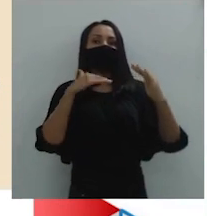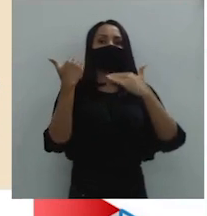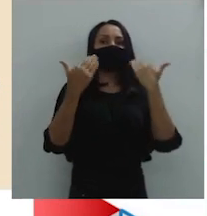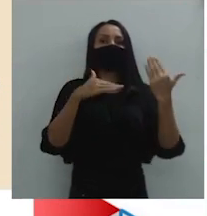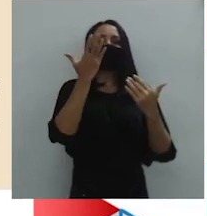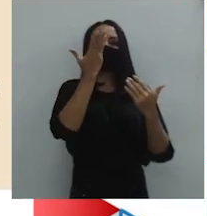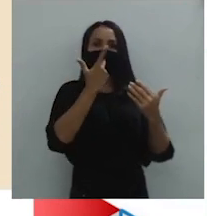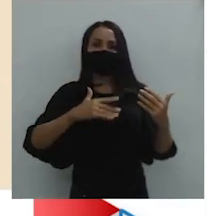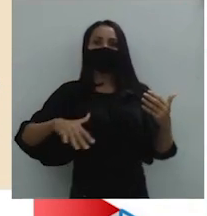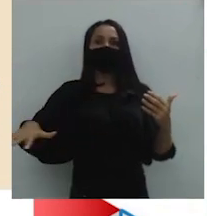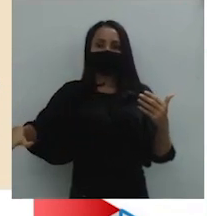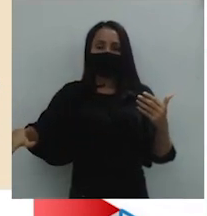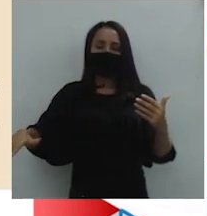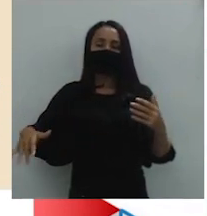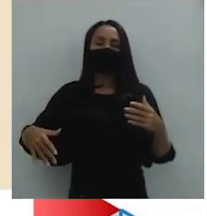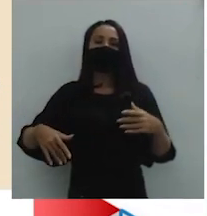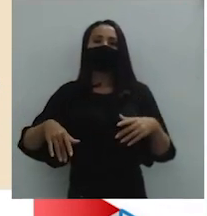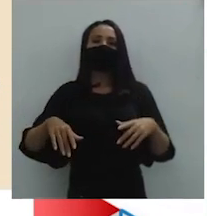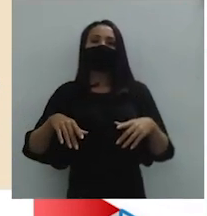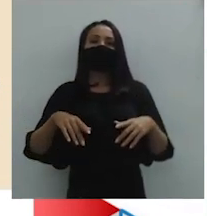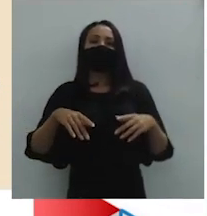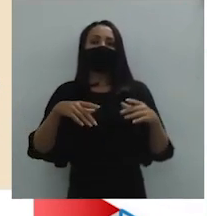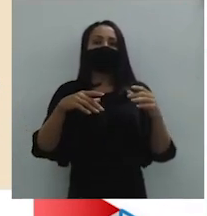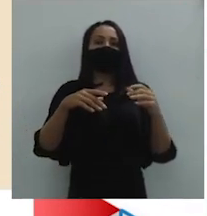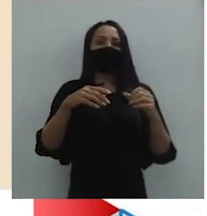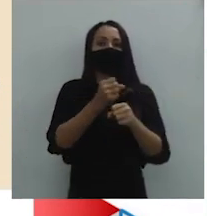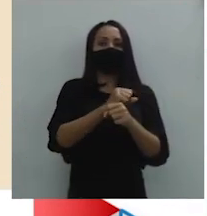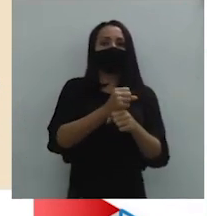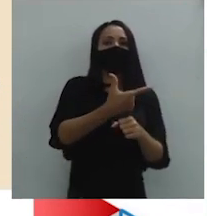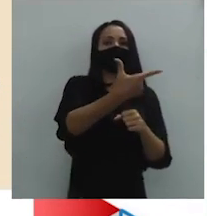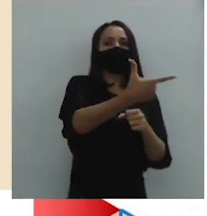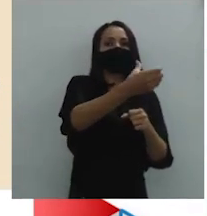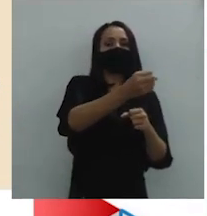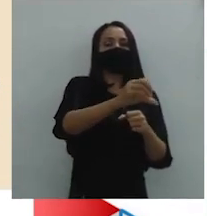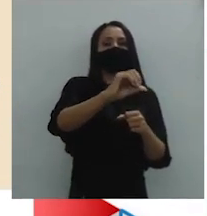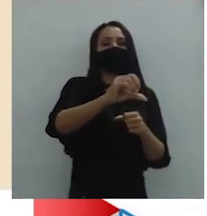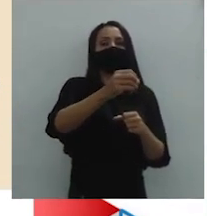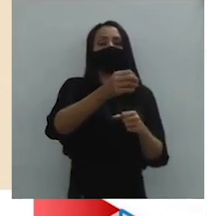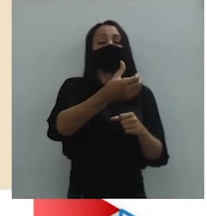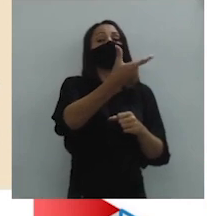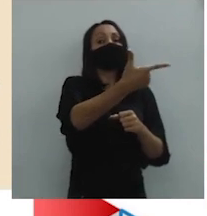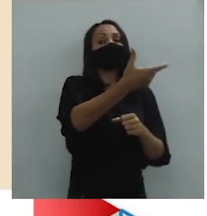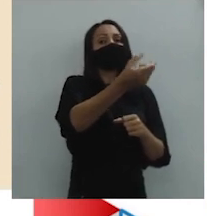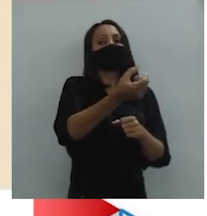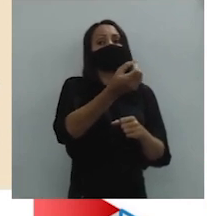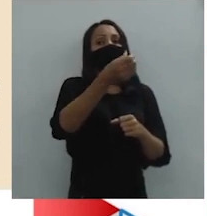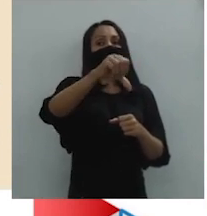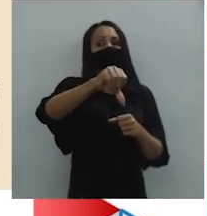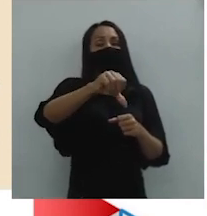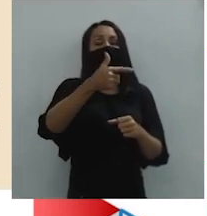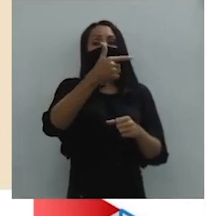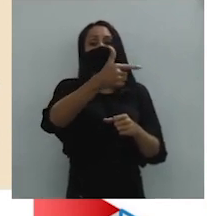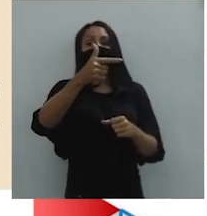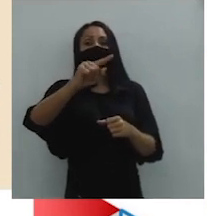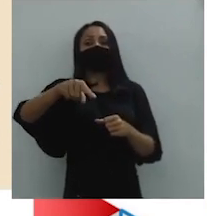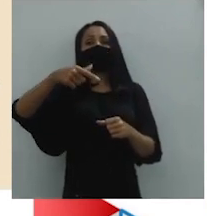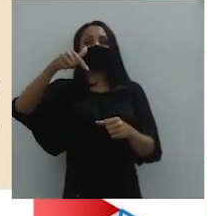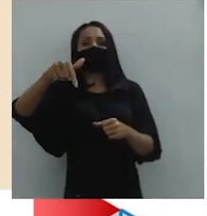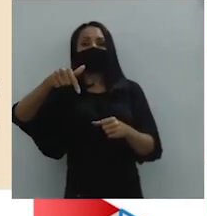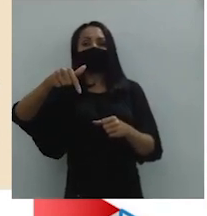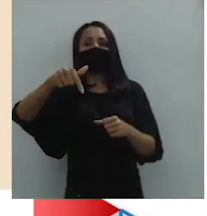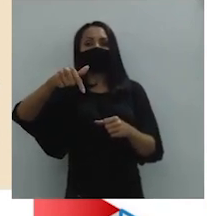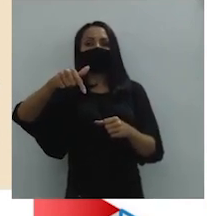também chegaremos lá, em 2009 era de 22,7, onde em